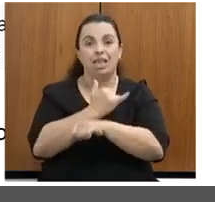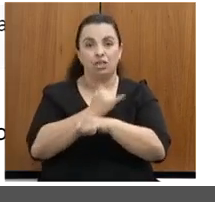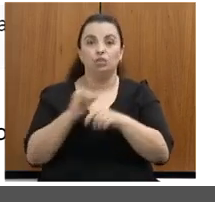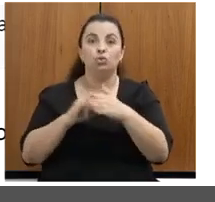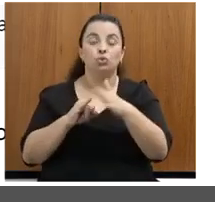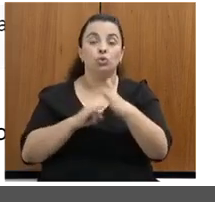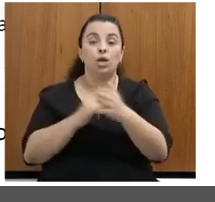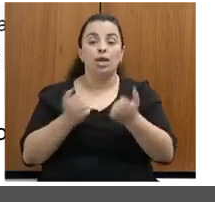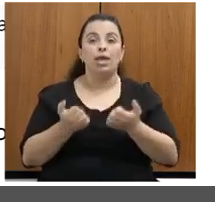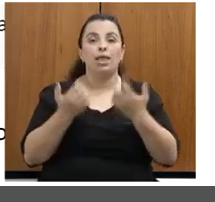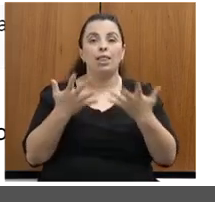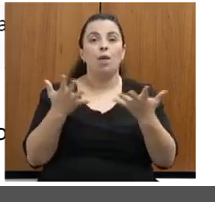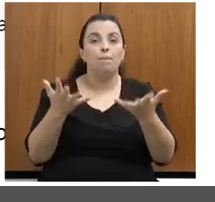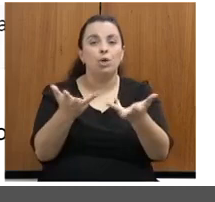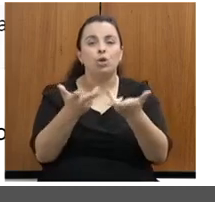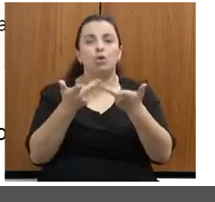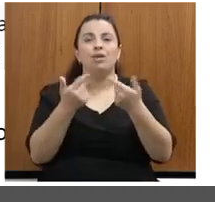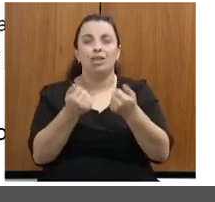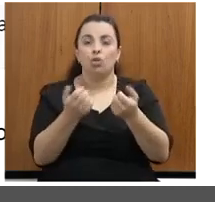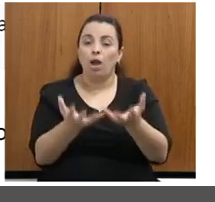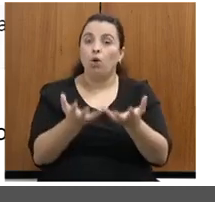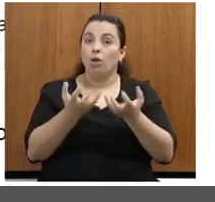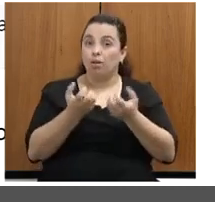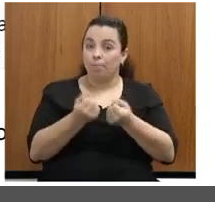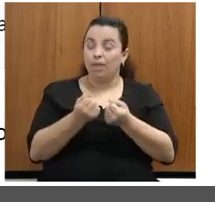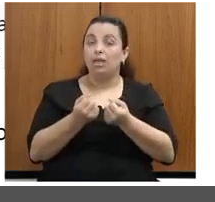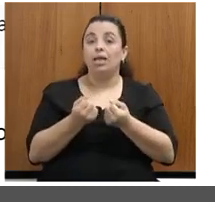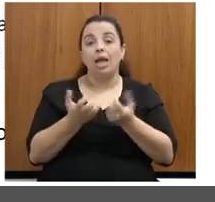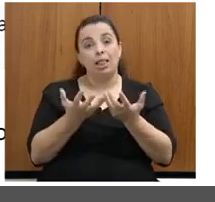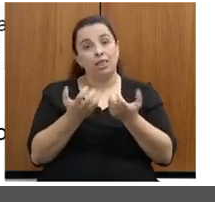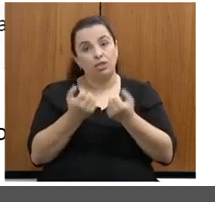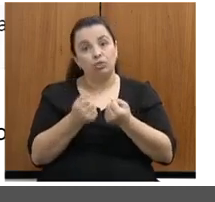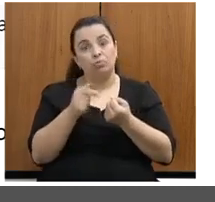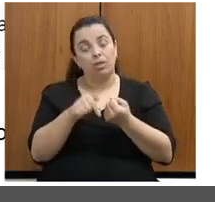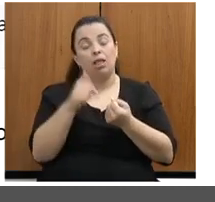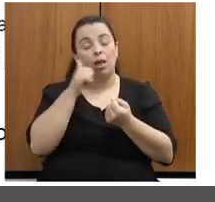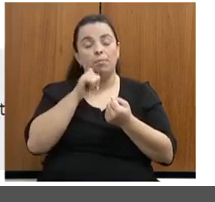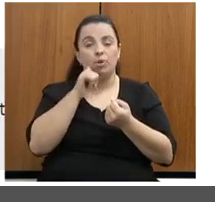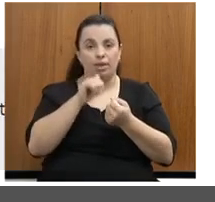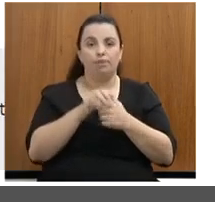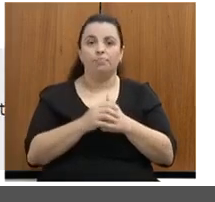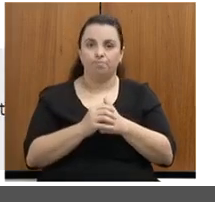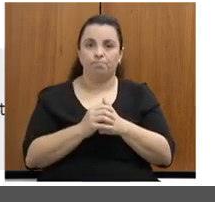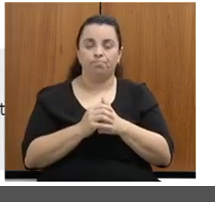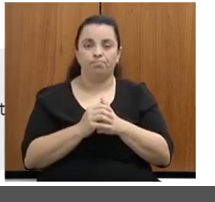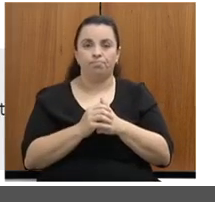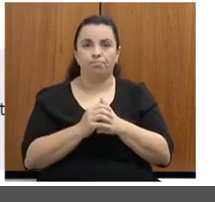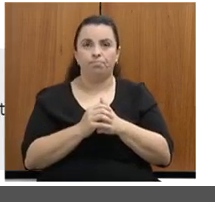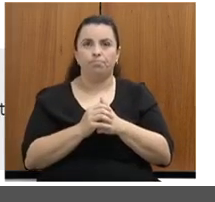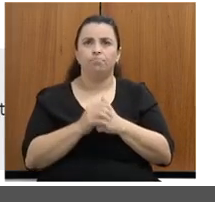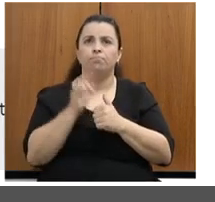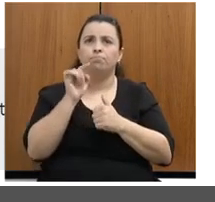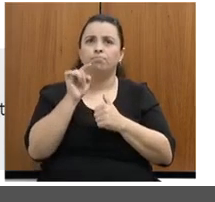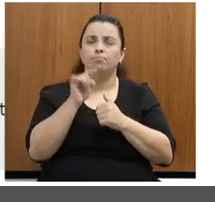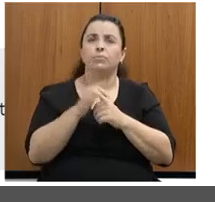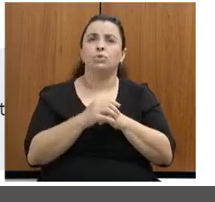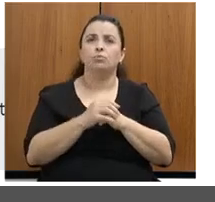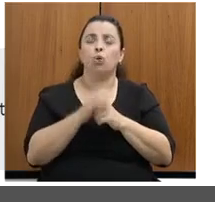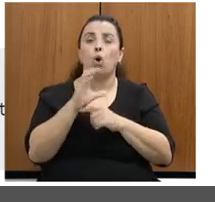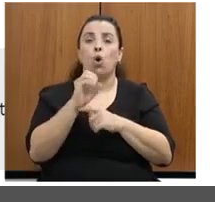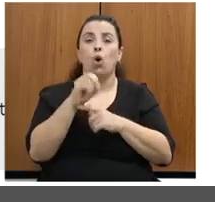acolhimento e do Atendimento à Mulher em estruturas da Polícia Civil pode seguir aqui no campo